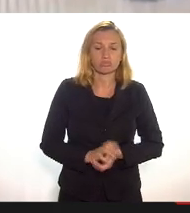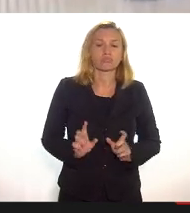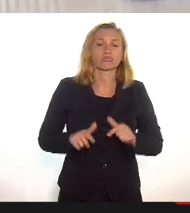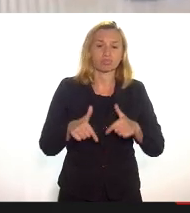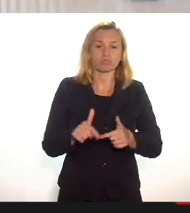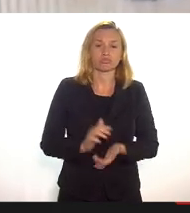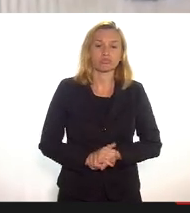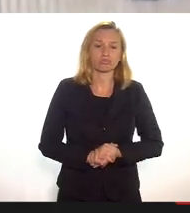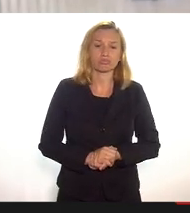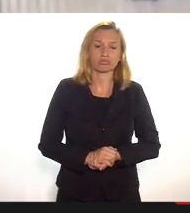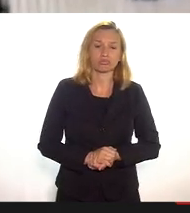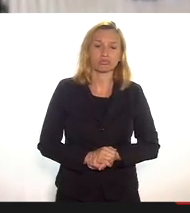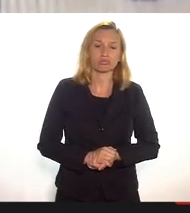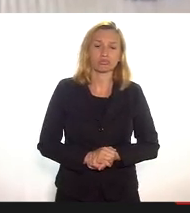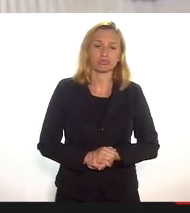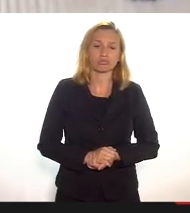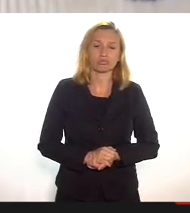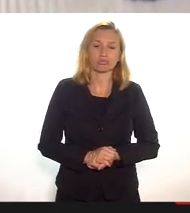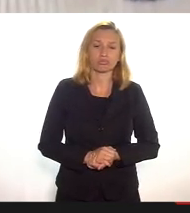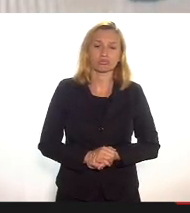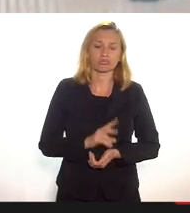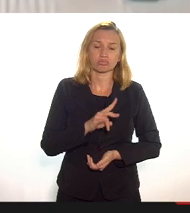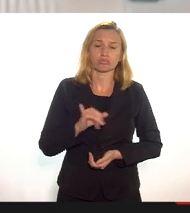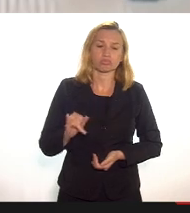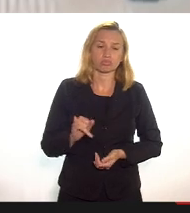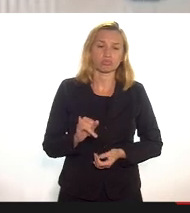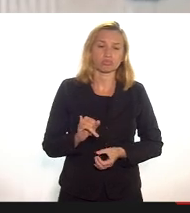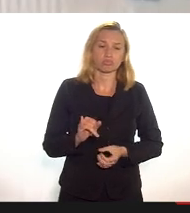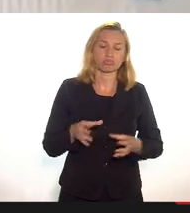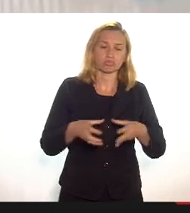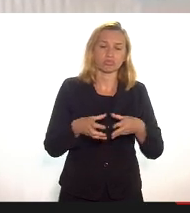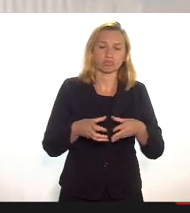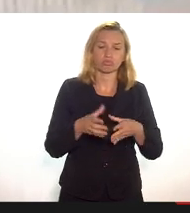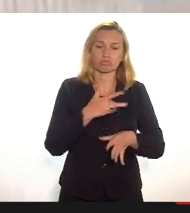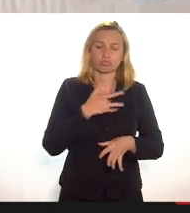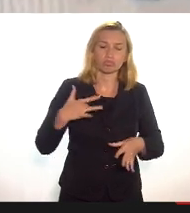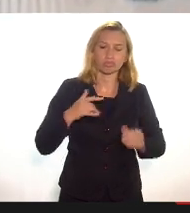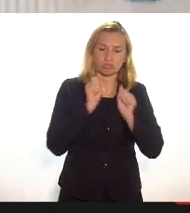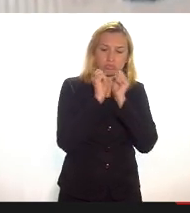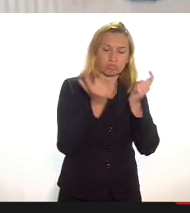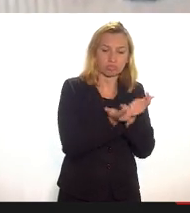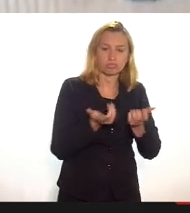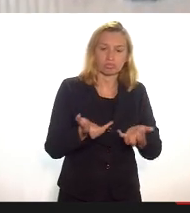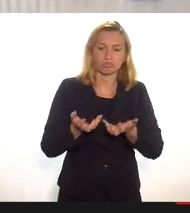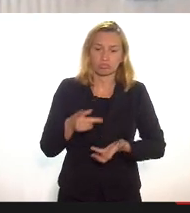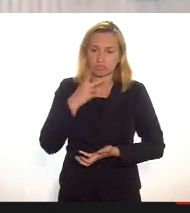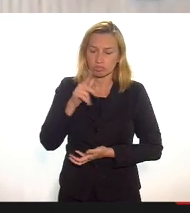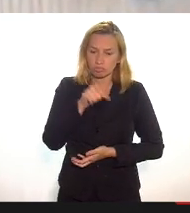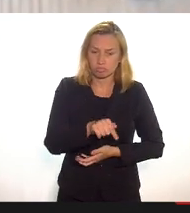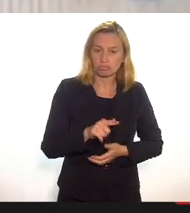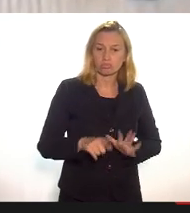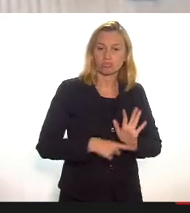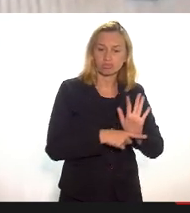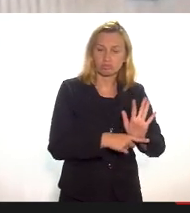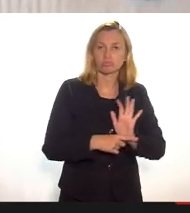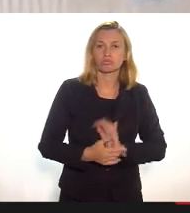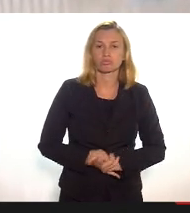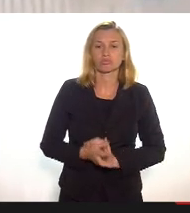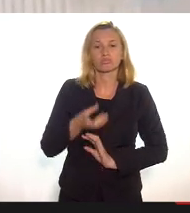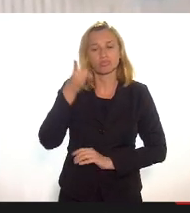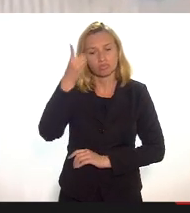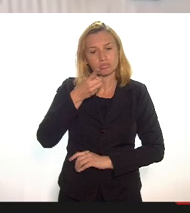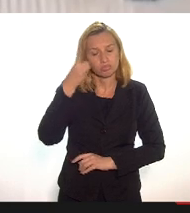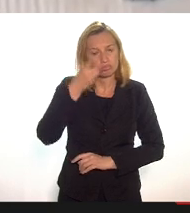ação perpetrada via Comissão de Saúde da Alerj. Mas eu quero deixar aqui como contribuição,